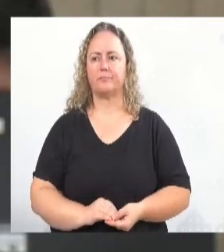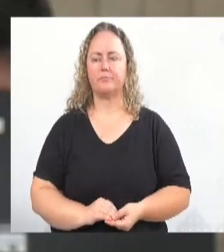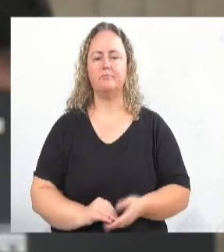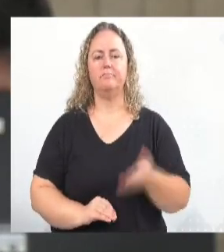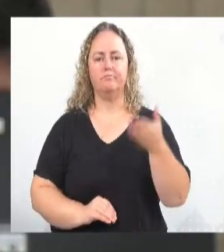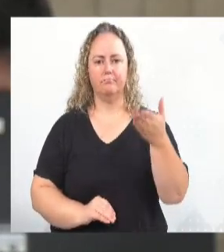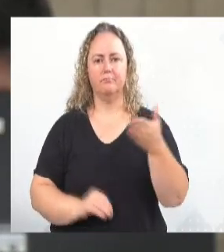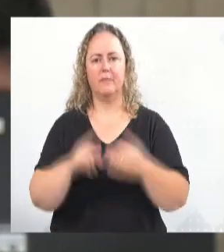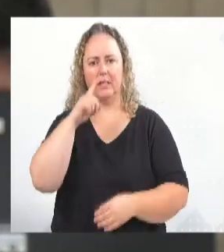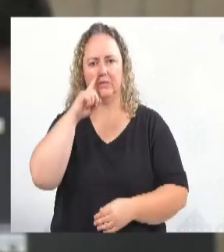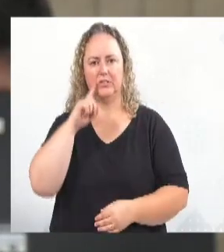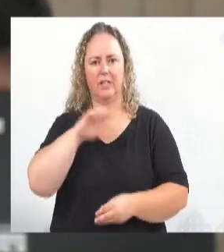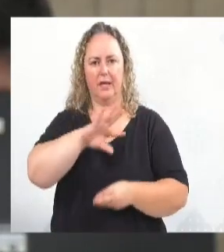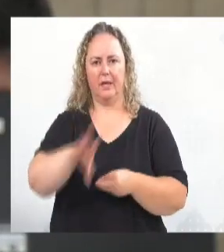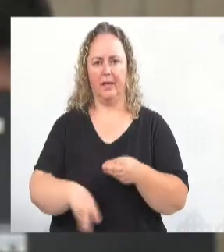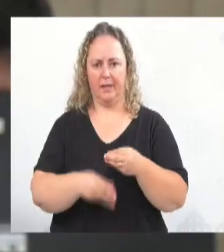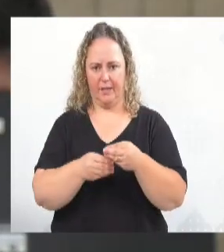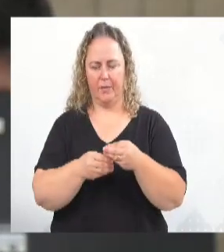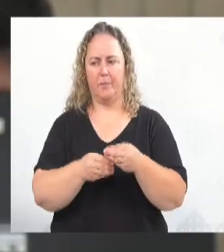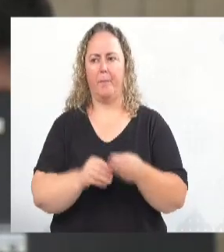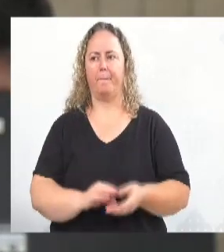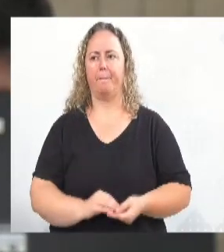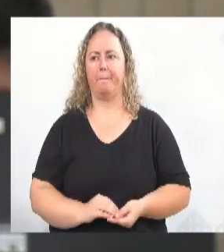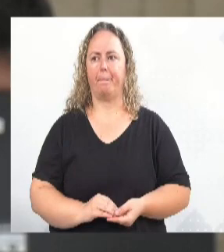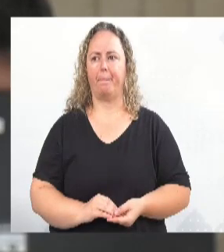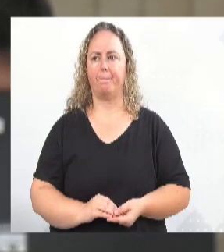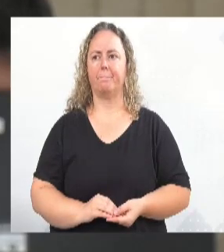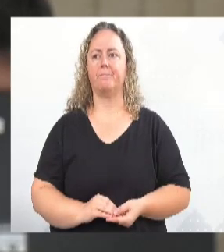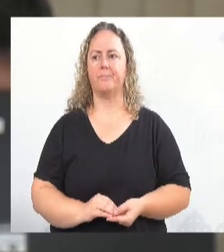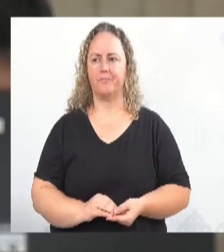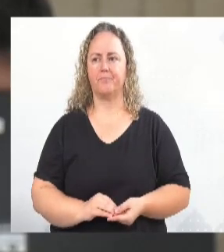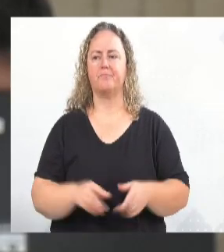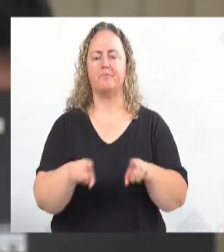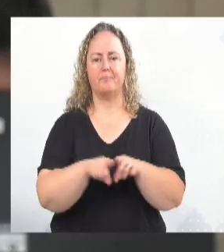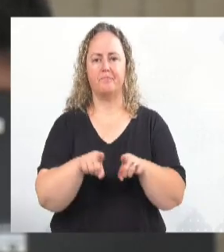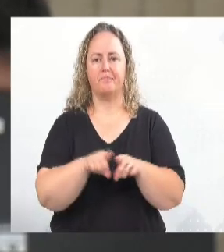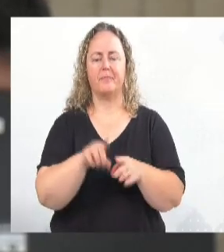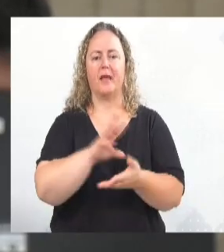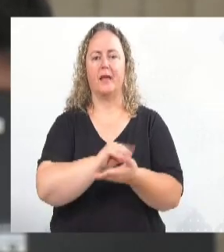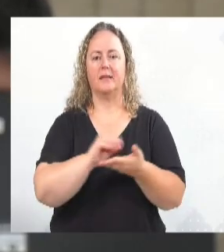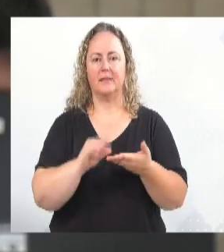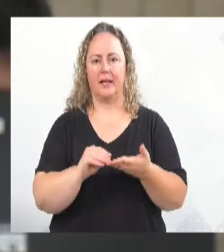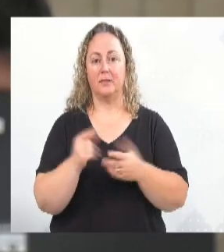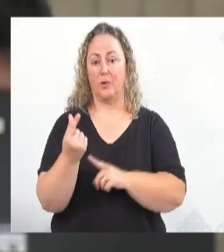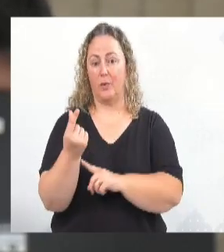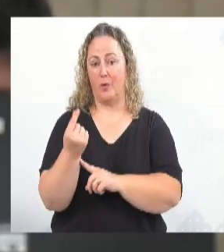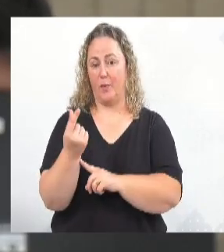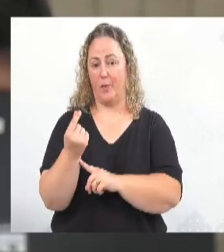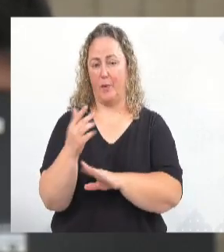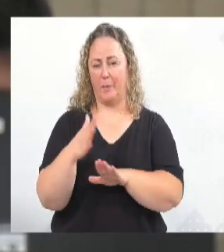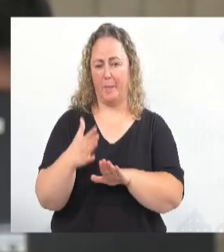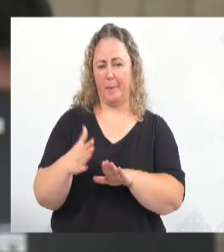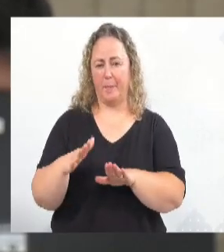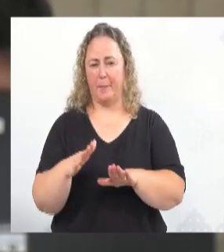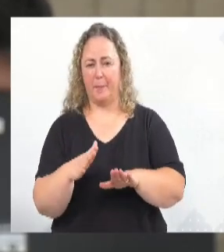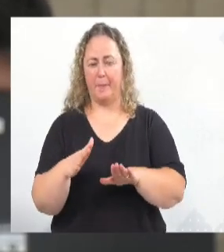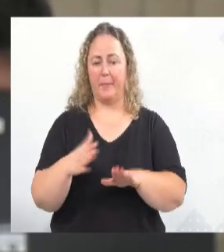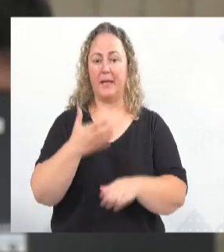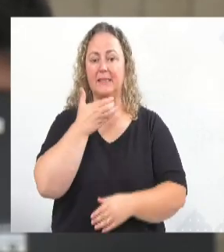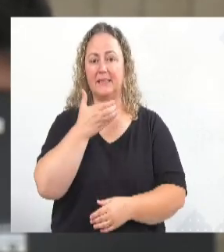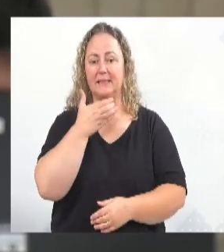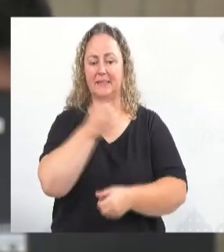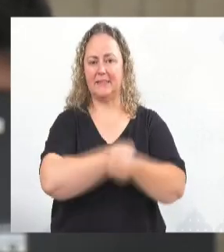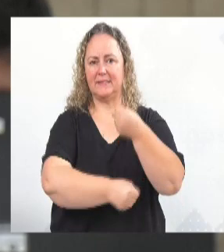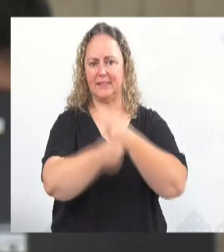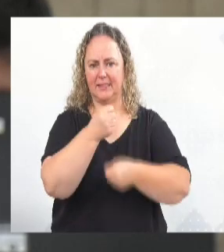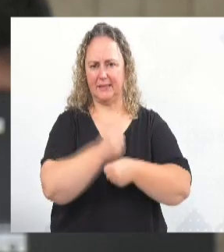Vereador Diego, só para complementar aqui a sua fala e trazer alguns dados aqui. O preço médio da gasolina em dezembro de 2022